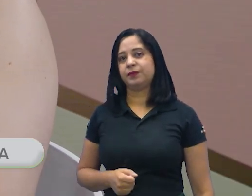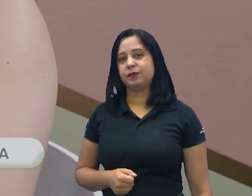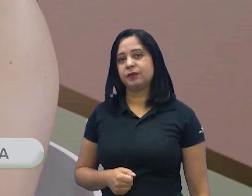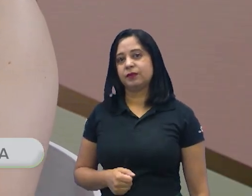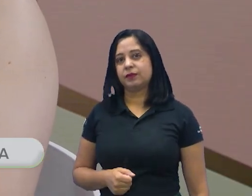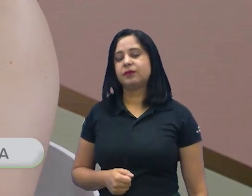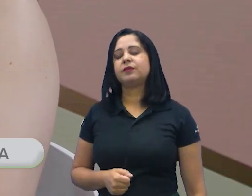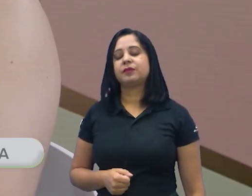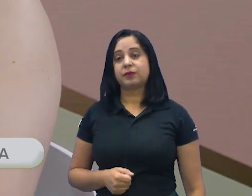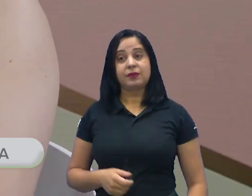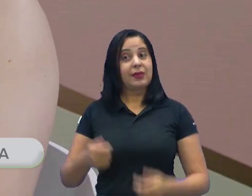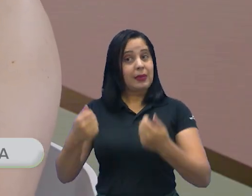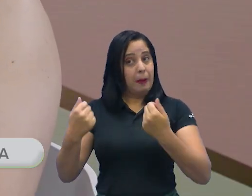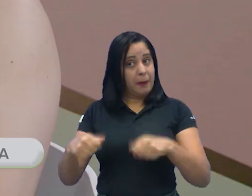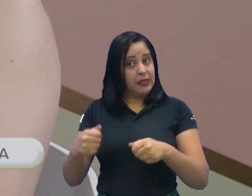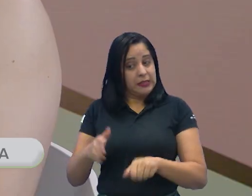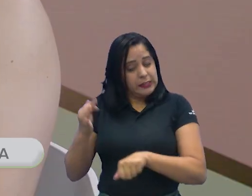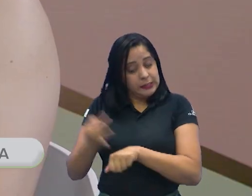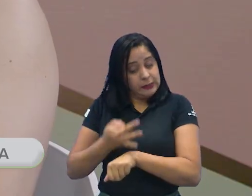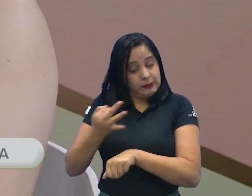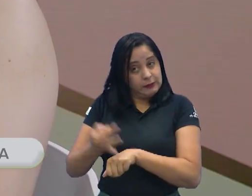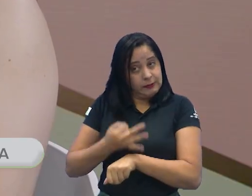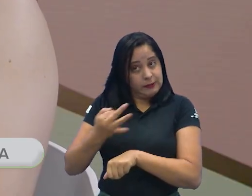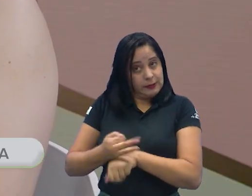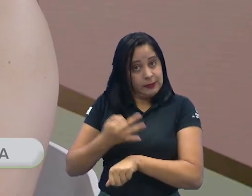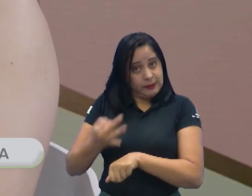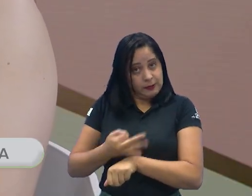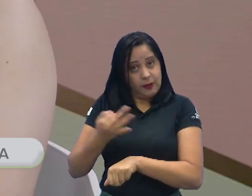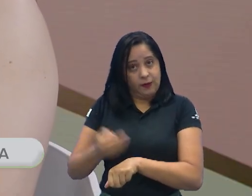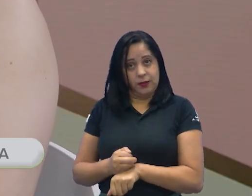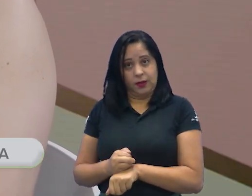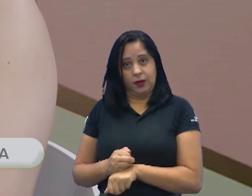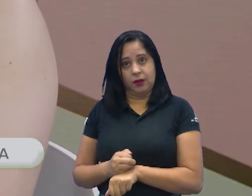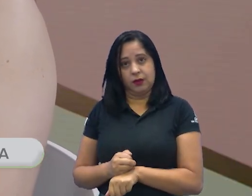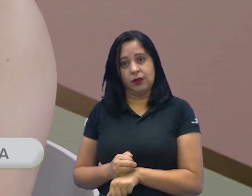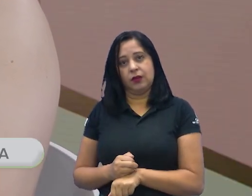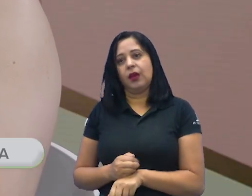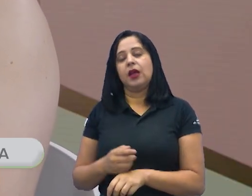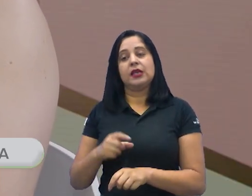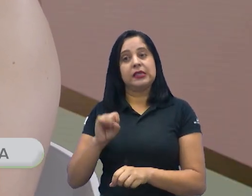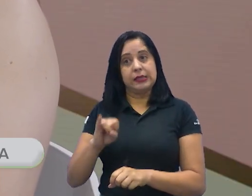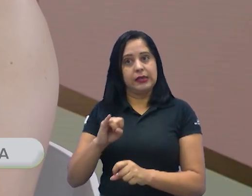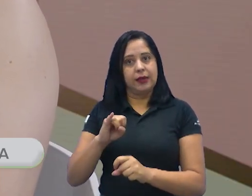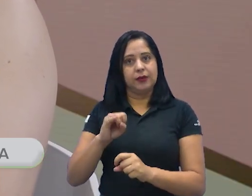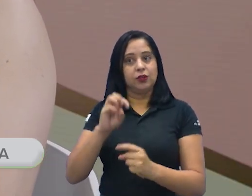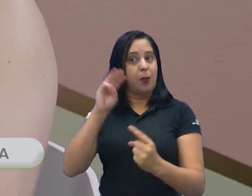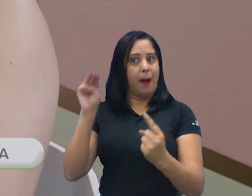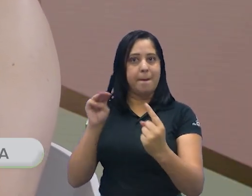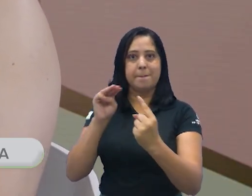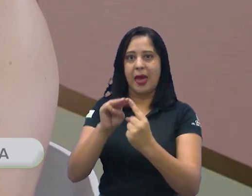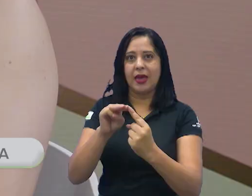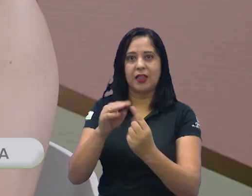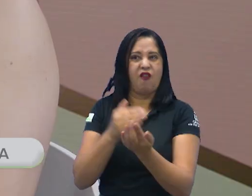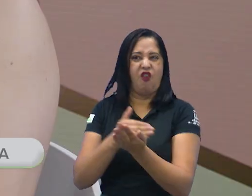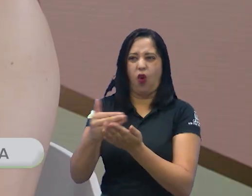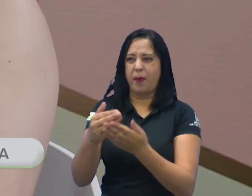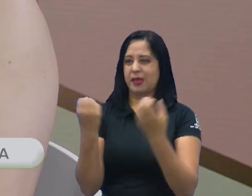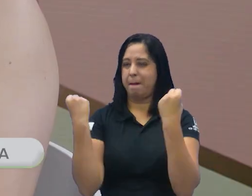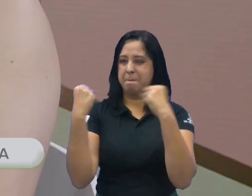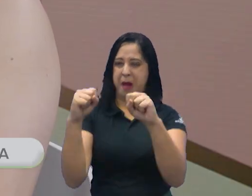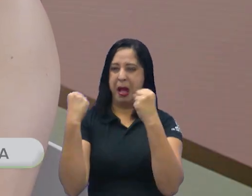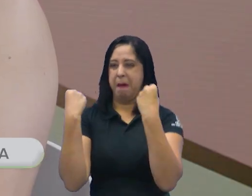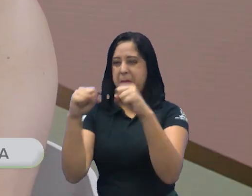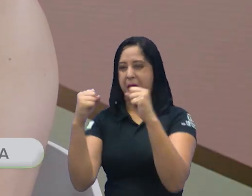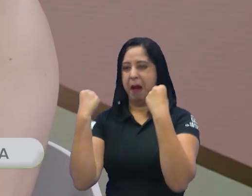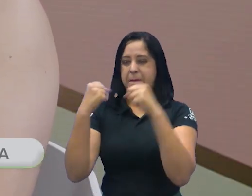essa constância, esse equilíbrio para a nossa vida. Também você coloca aquela meta de que vai começar a treinar 5 vezes na semana